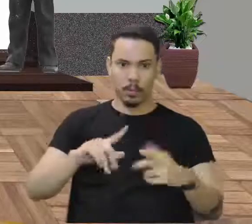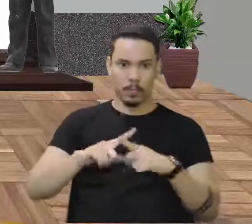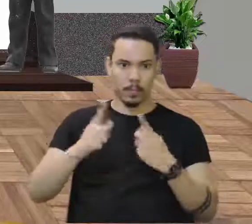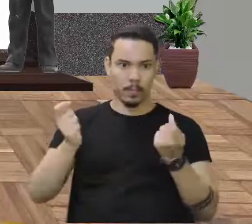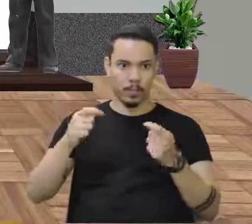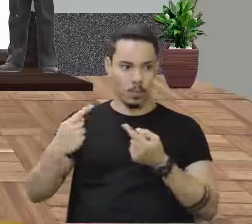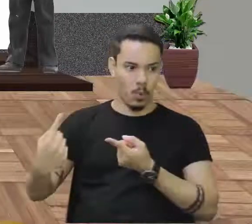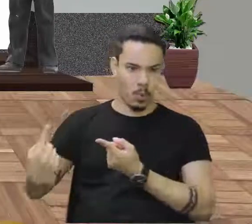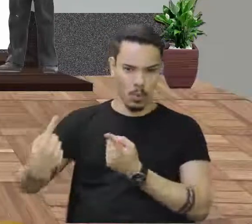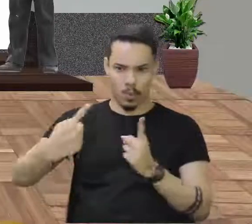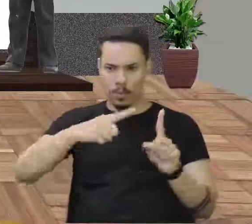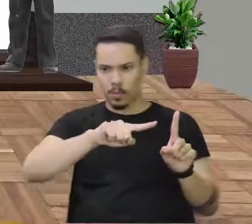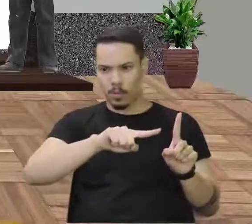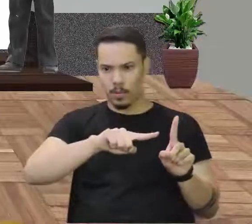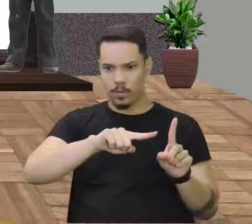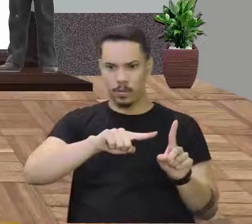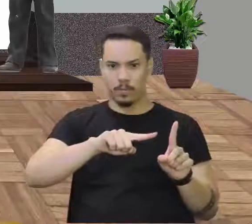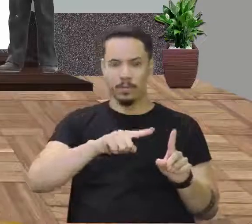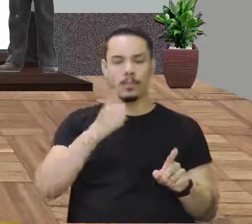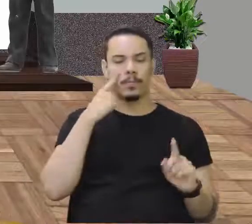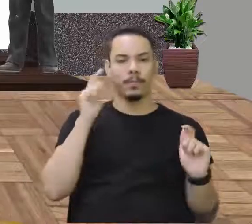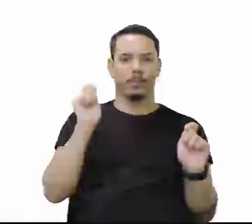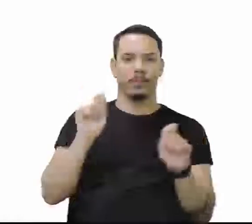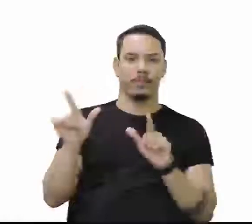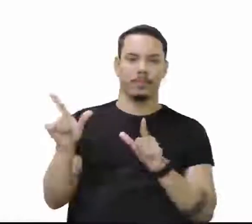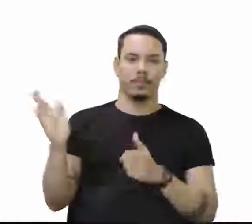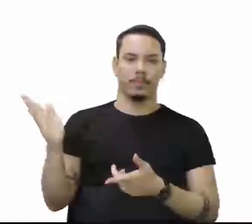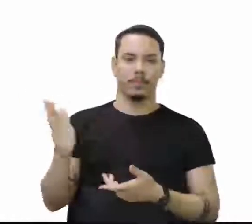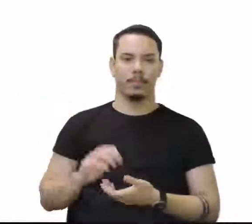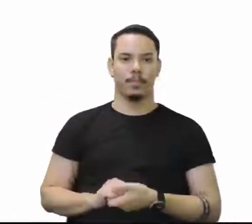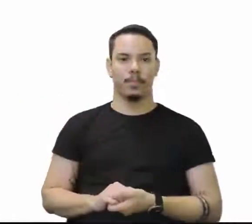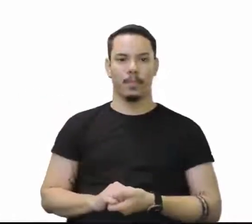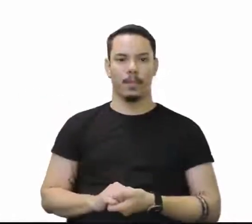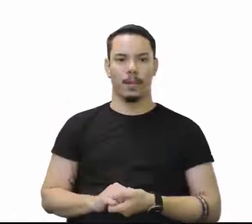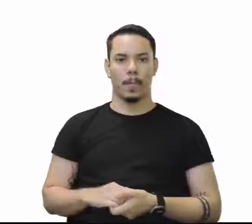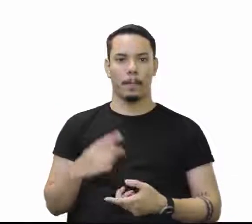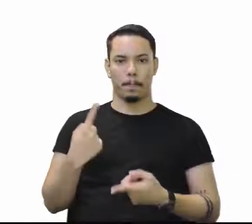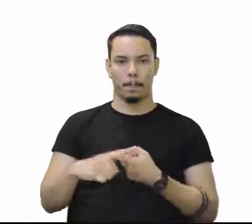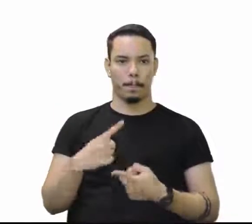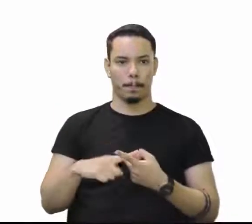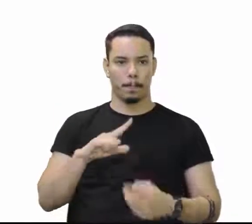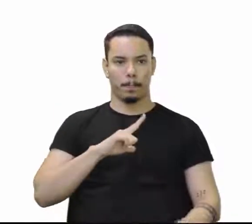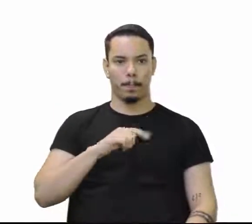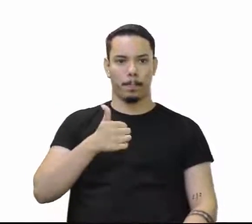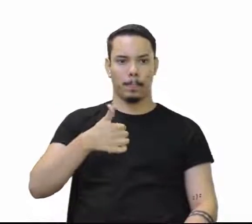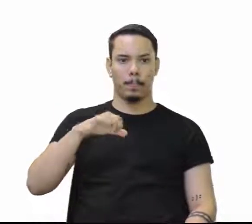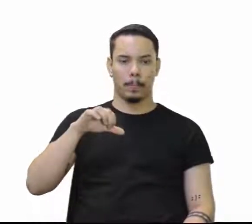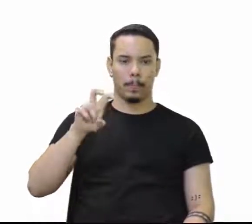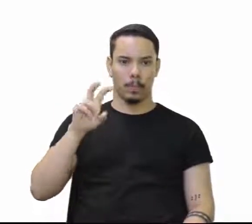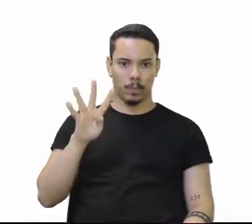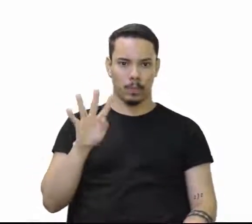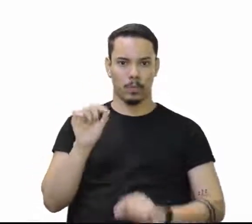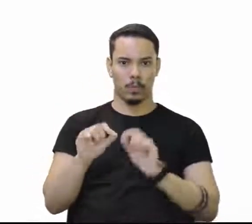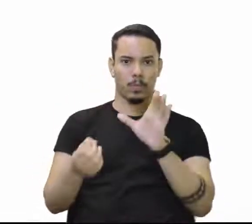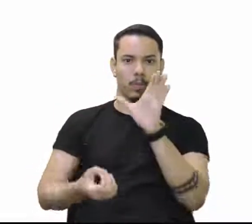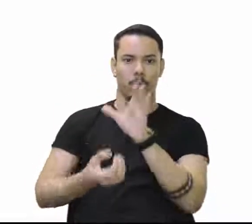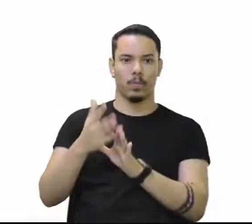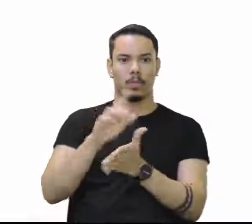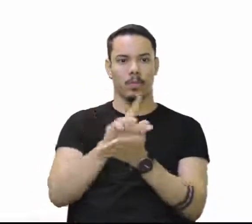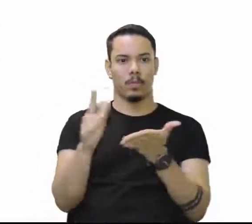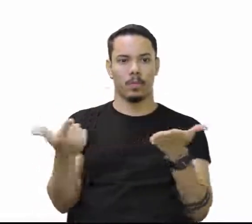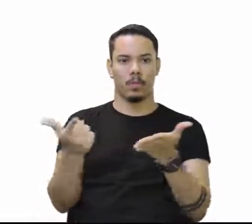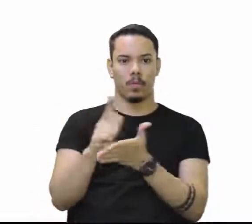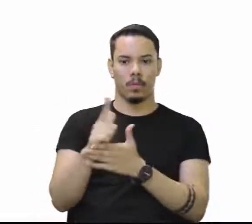oposição dele. Na tela para vocês aí. Porque nós temos, em 1954, foi fundado o jornal